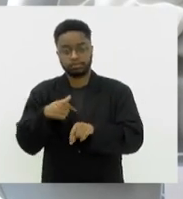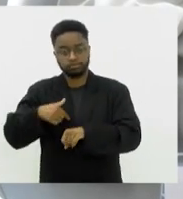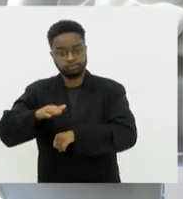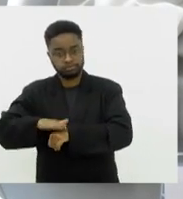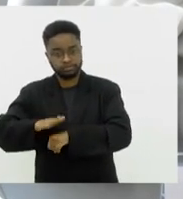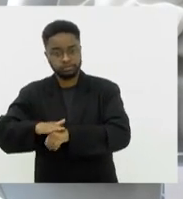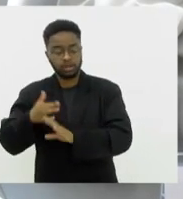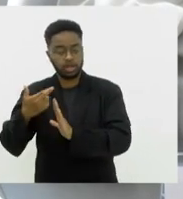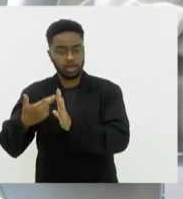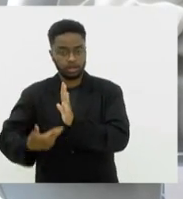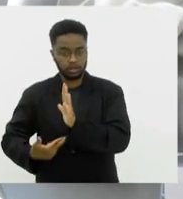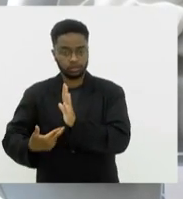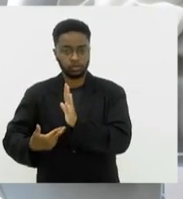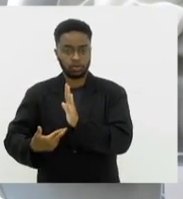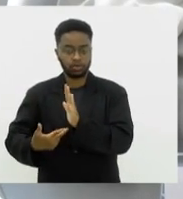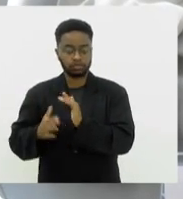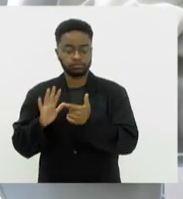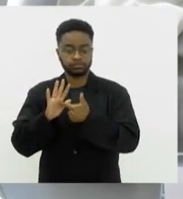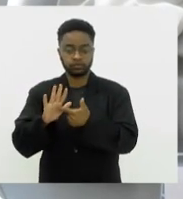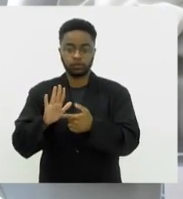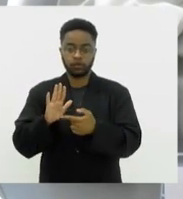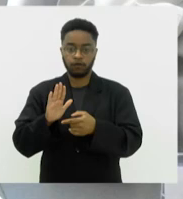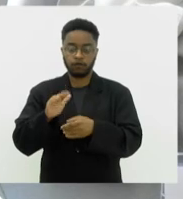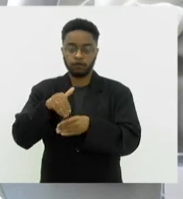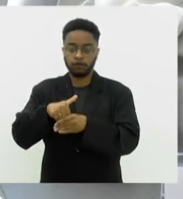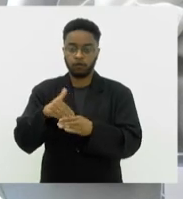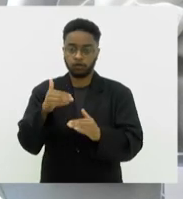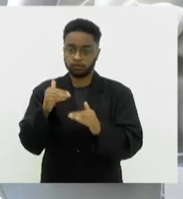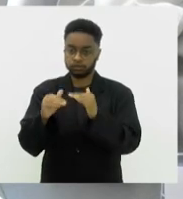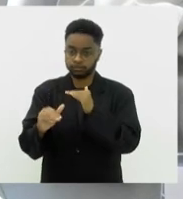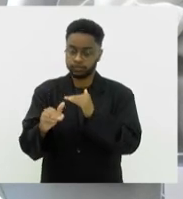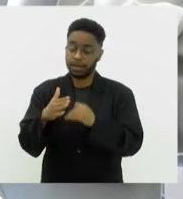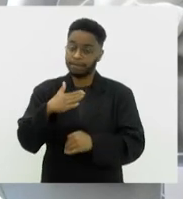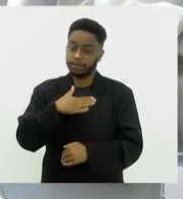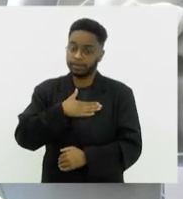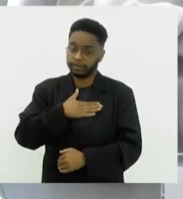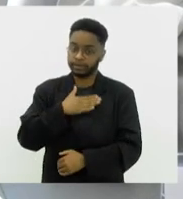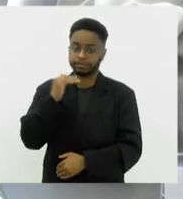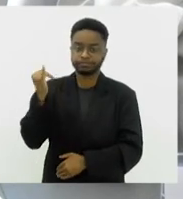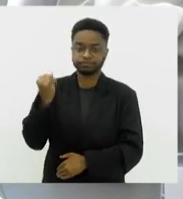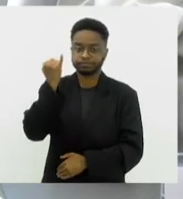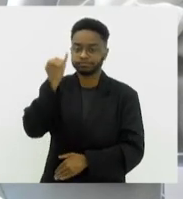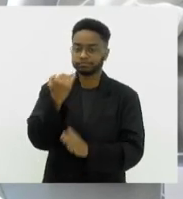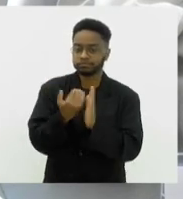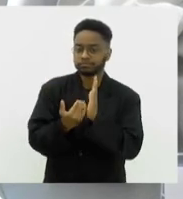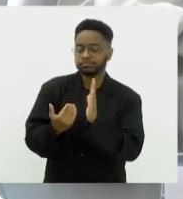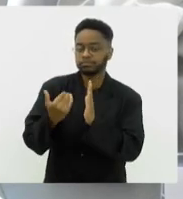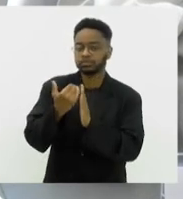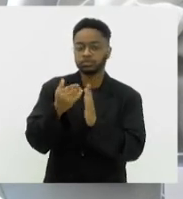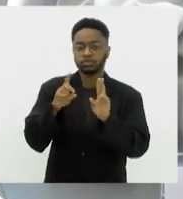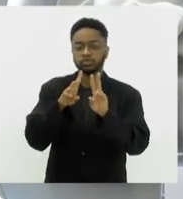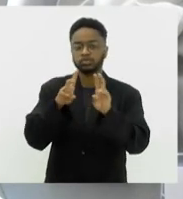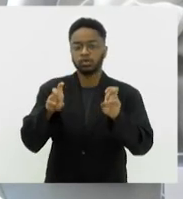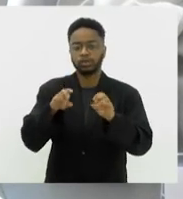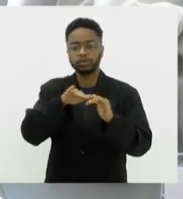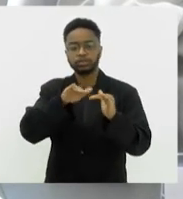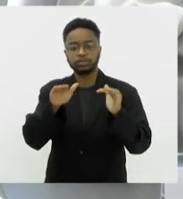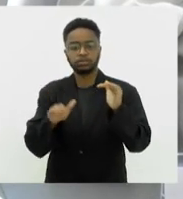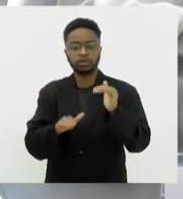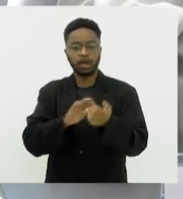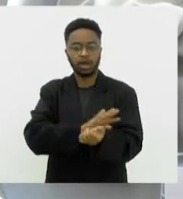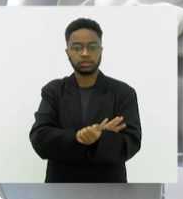divergente apresentado é para mim crucial diante das desigualdades raciais dessa